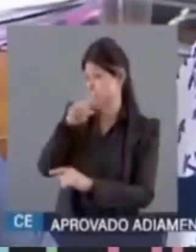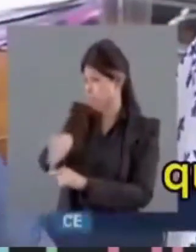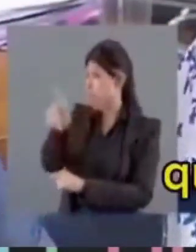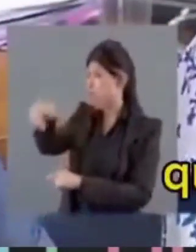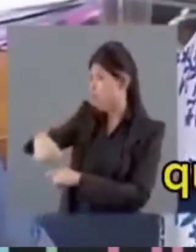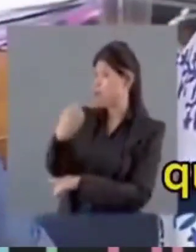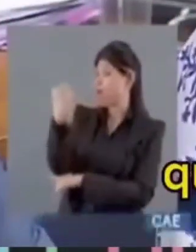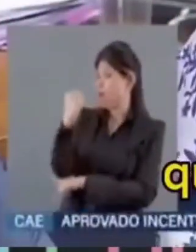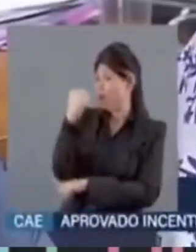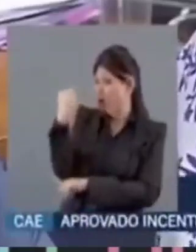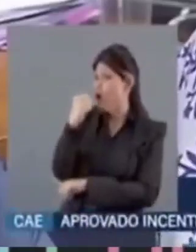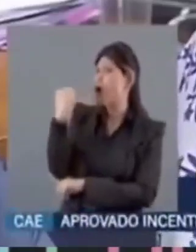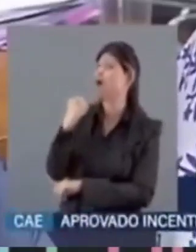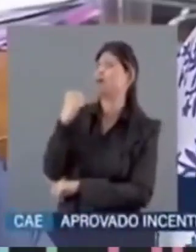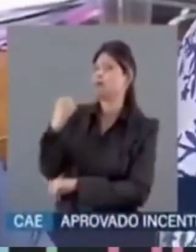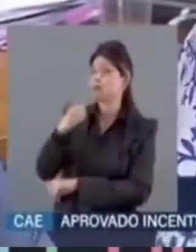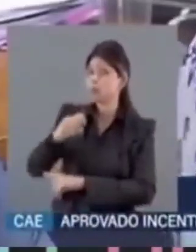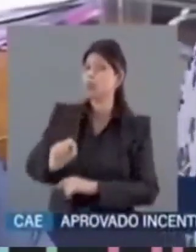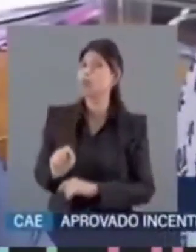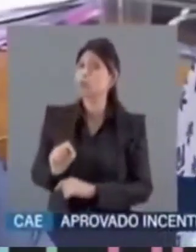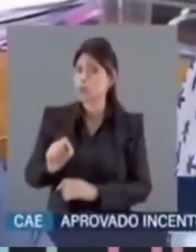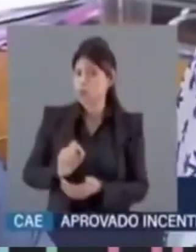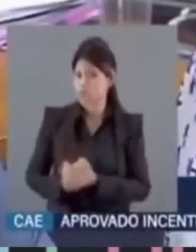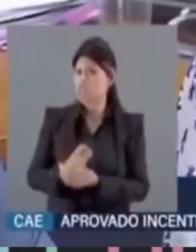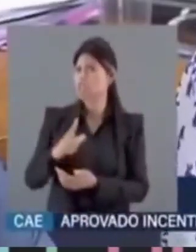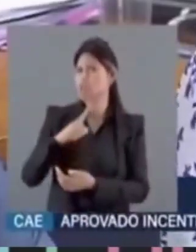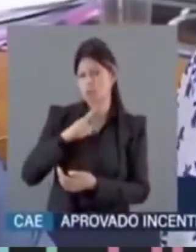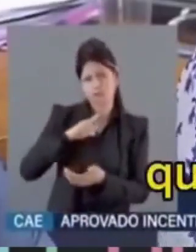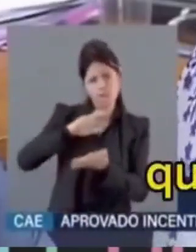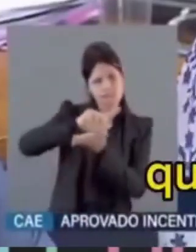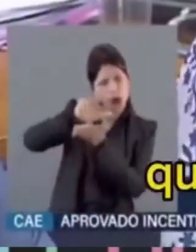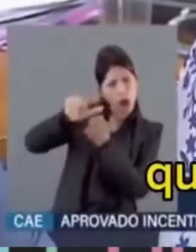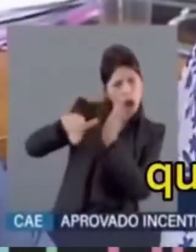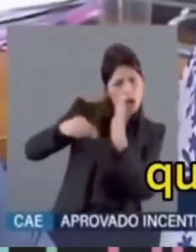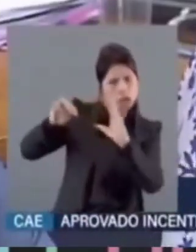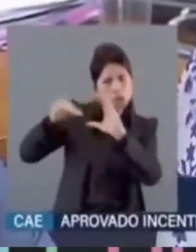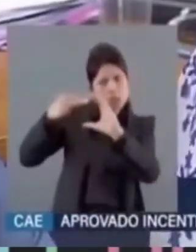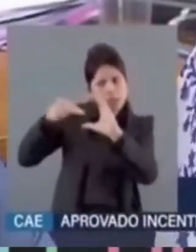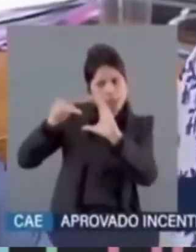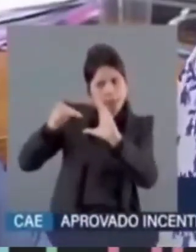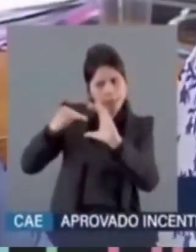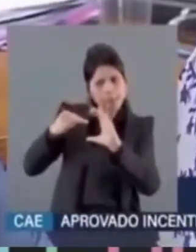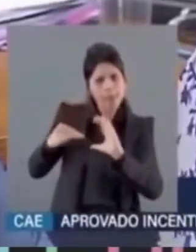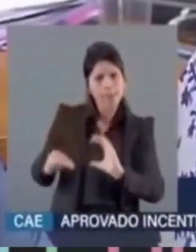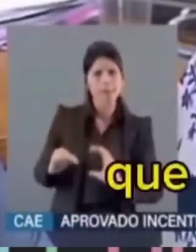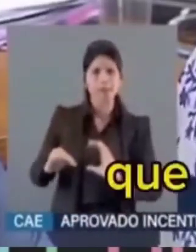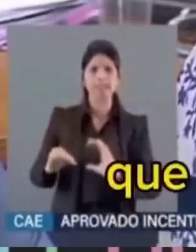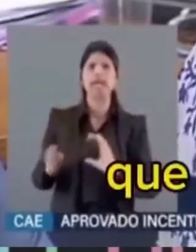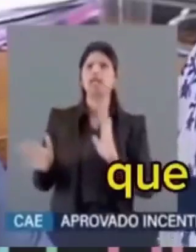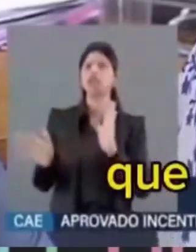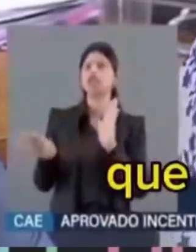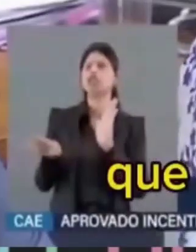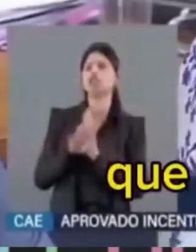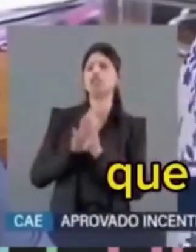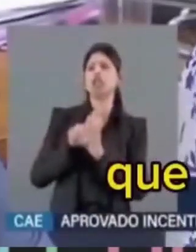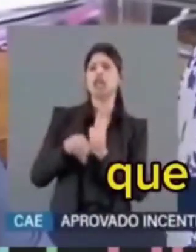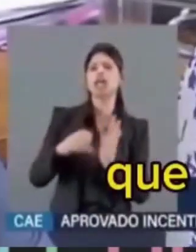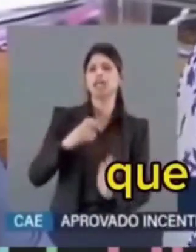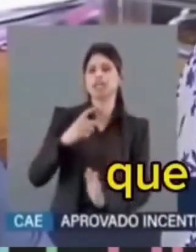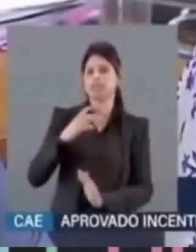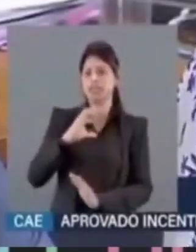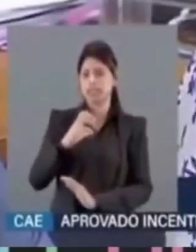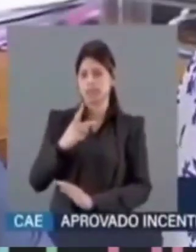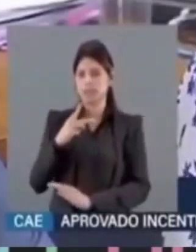muito grave, que nós achamos em mais de, em meio a 1.000 e-mails que chegaram a essa CPMI. Que é do dia